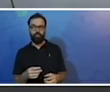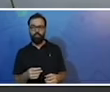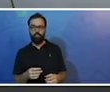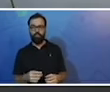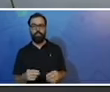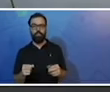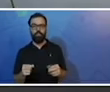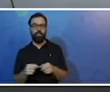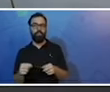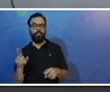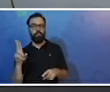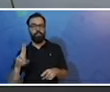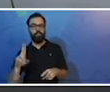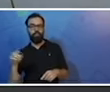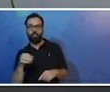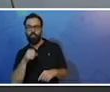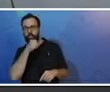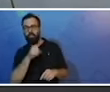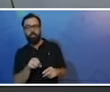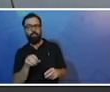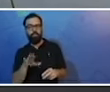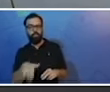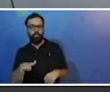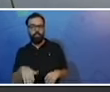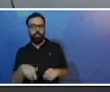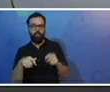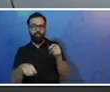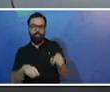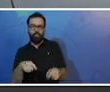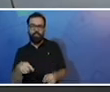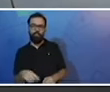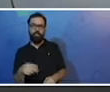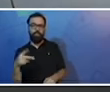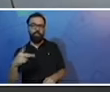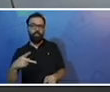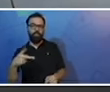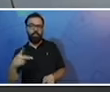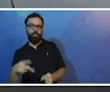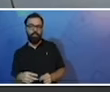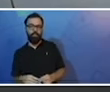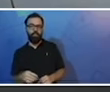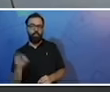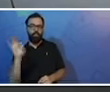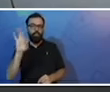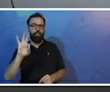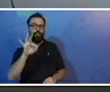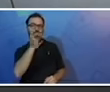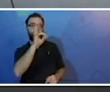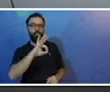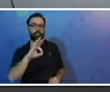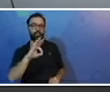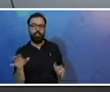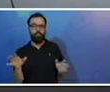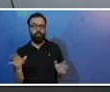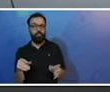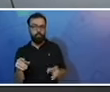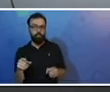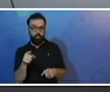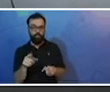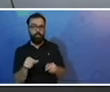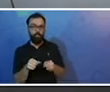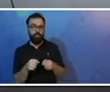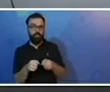pisando e girando tá certo a segundo o segundo personagem é a mosca Então a gente vai imitar a zazinha da mosca ó